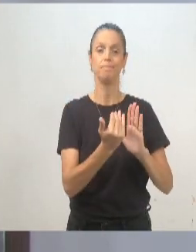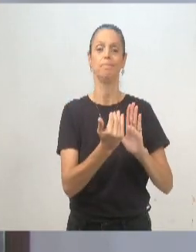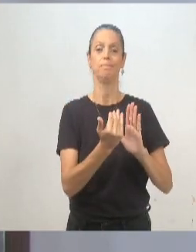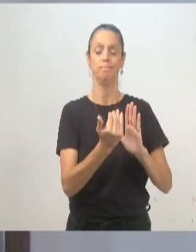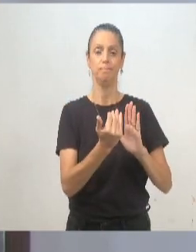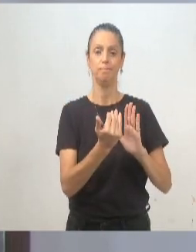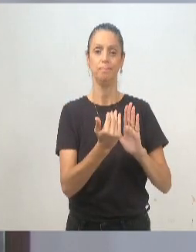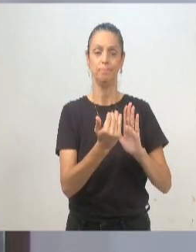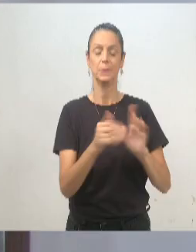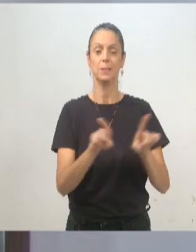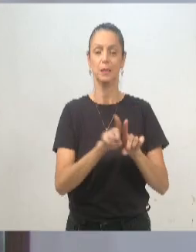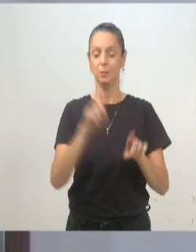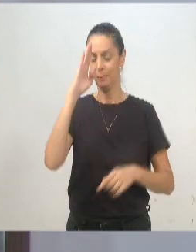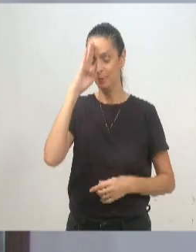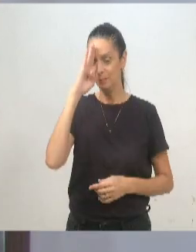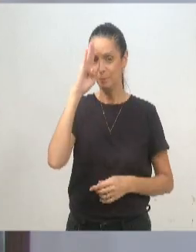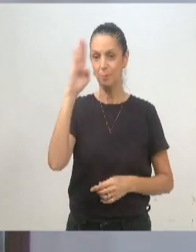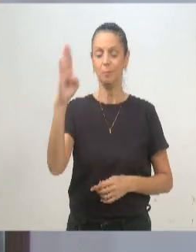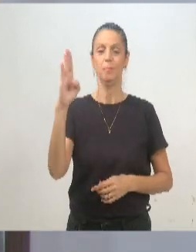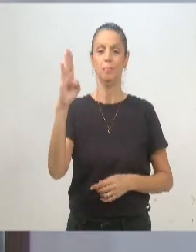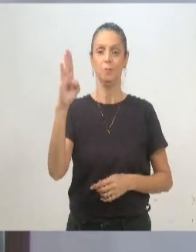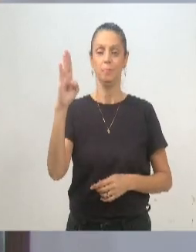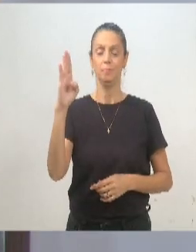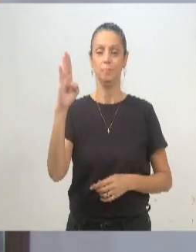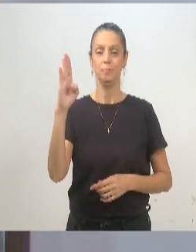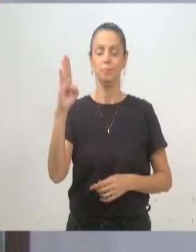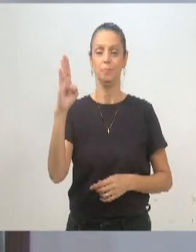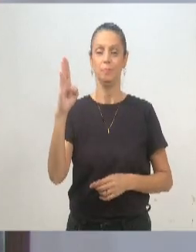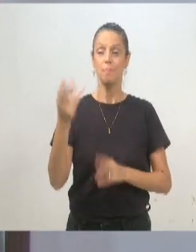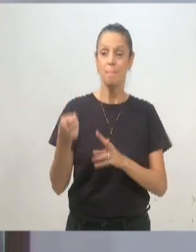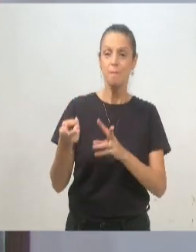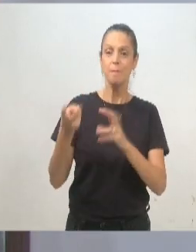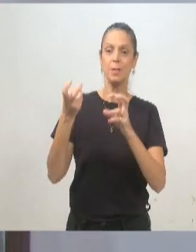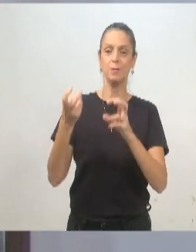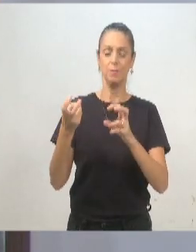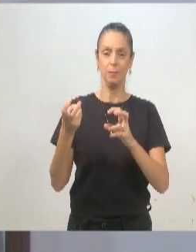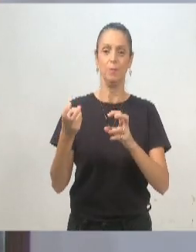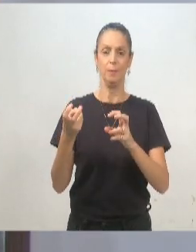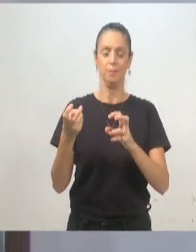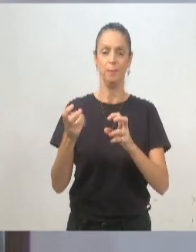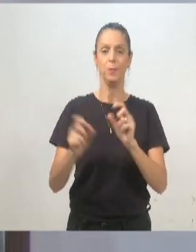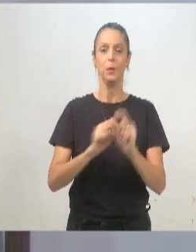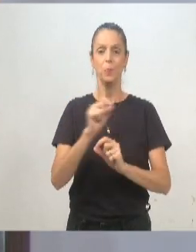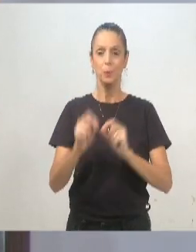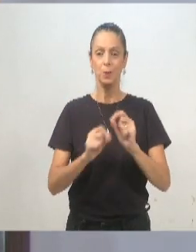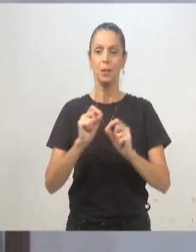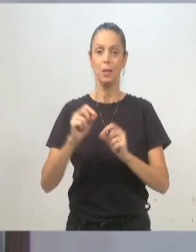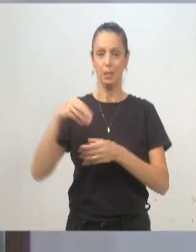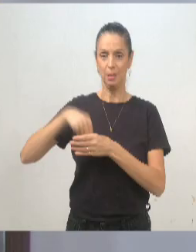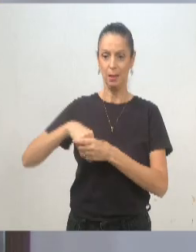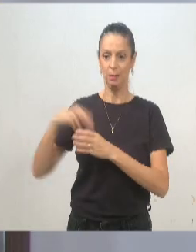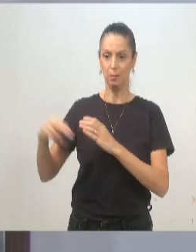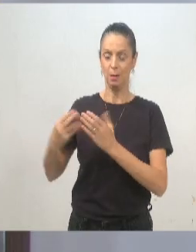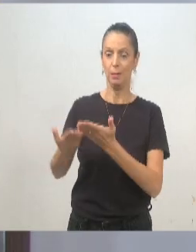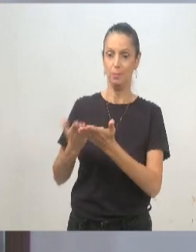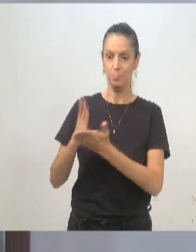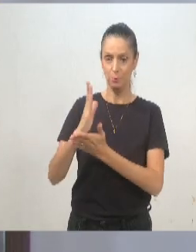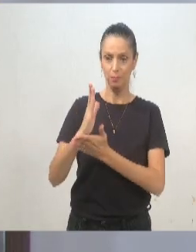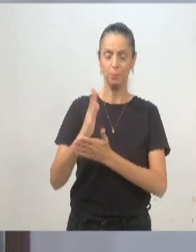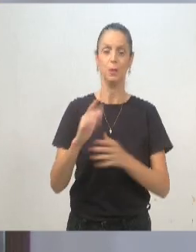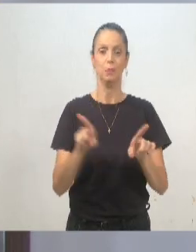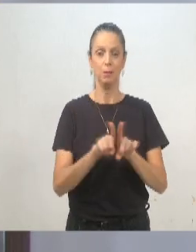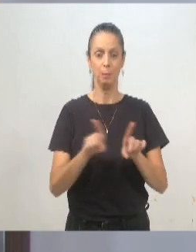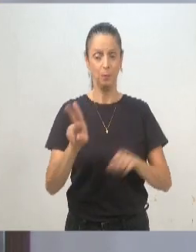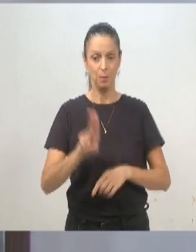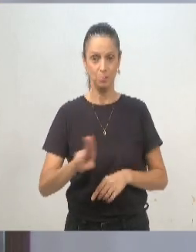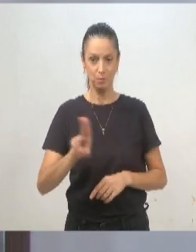cabimento e, principalmente, né, a observação literal daquilo que foi aprovado aqui na Câmara de